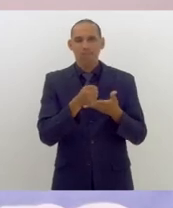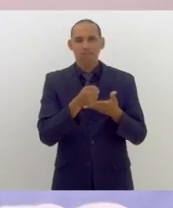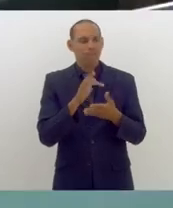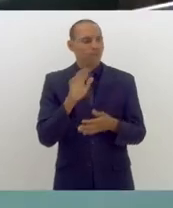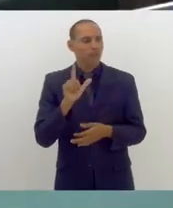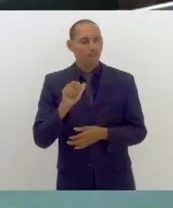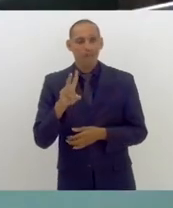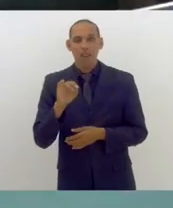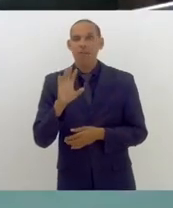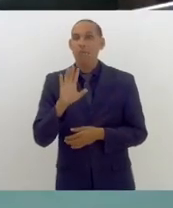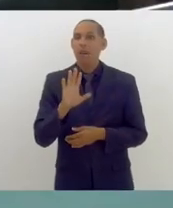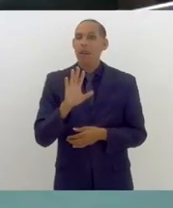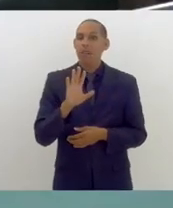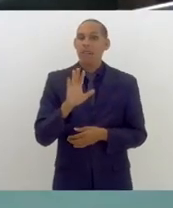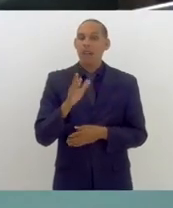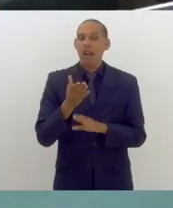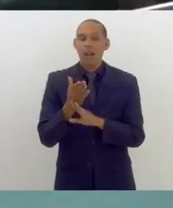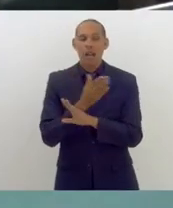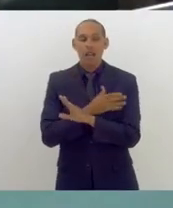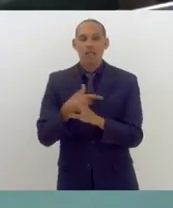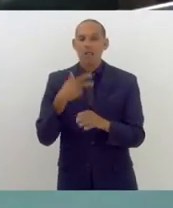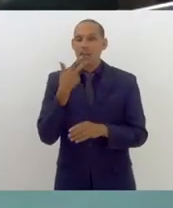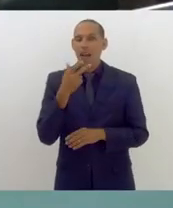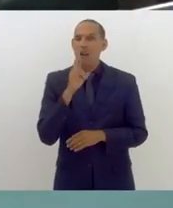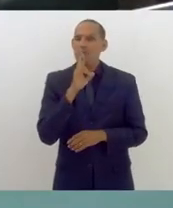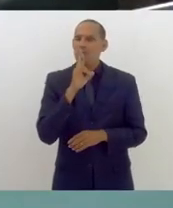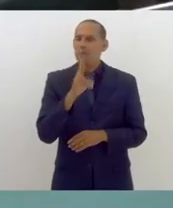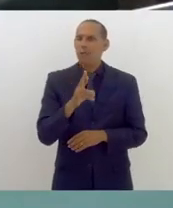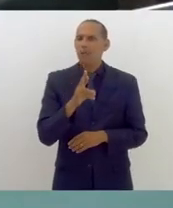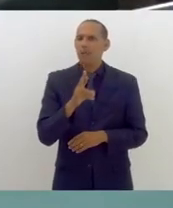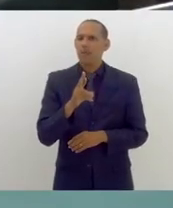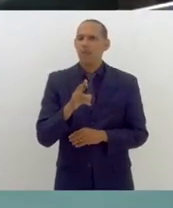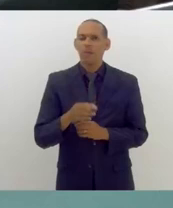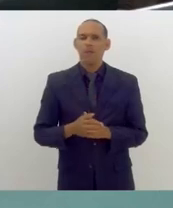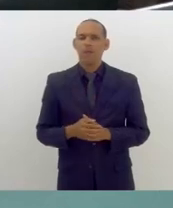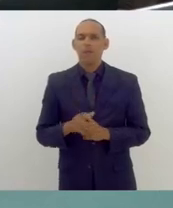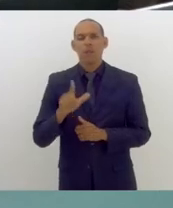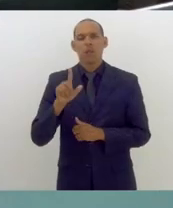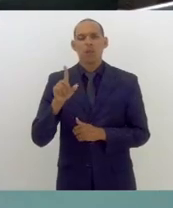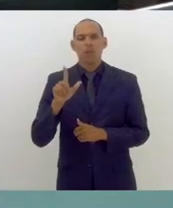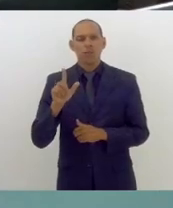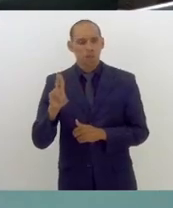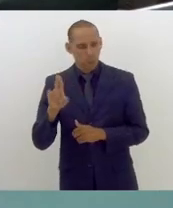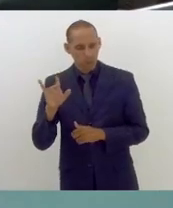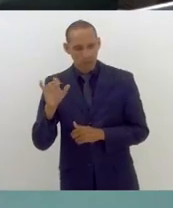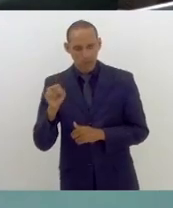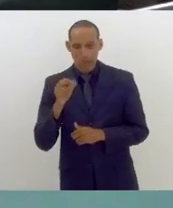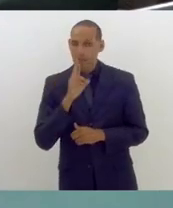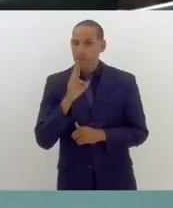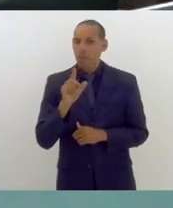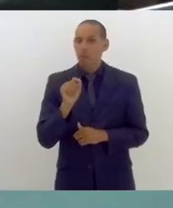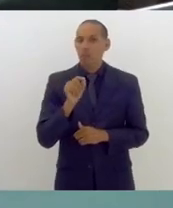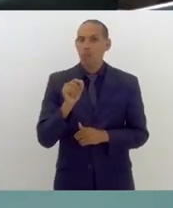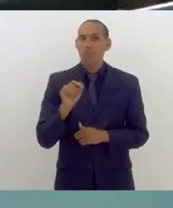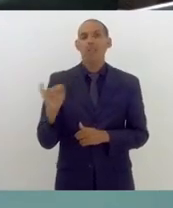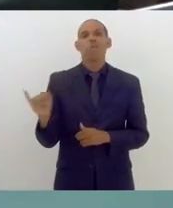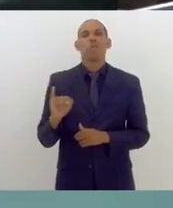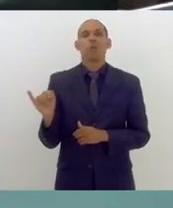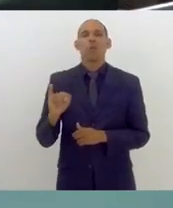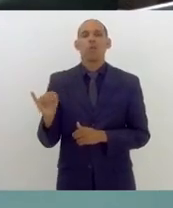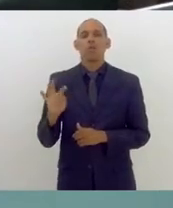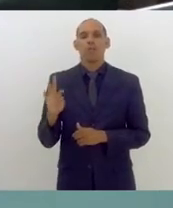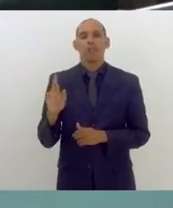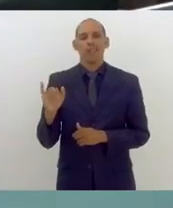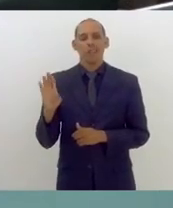Flávia eu só acredito em uma respondendo Luiz a questão dos tributos